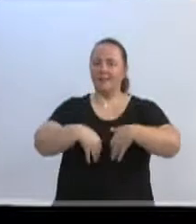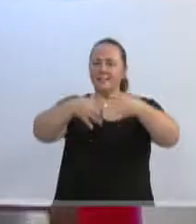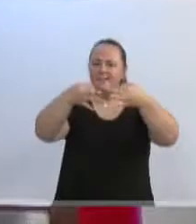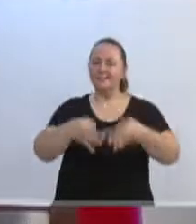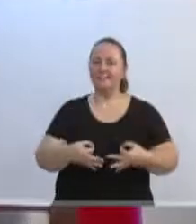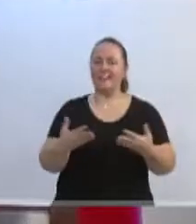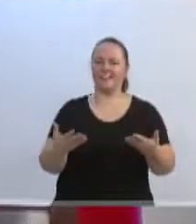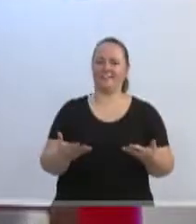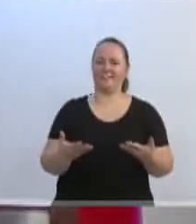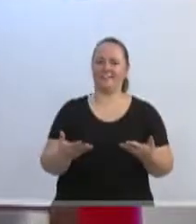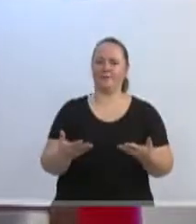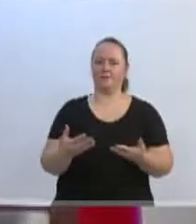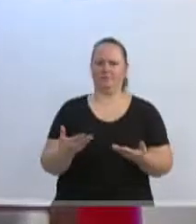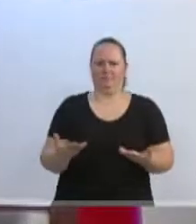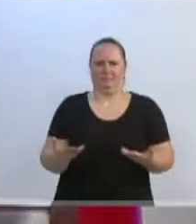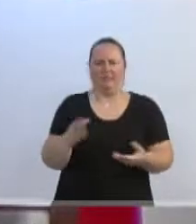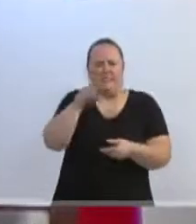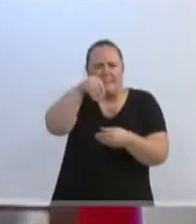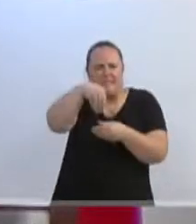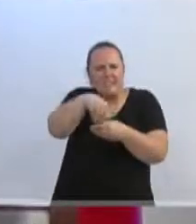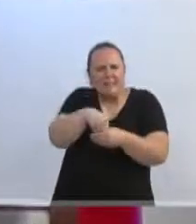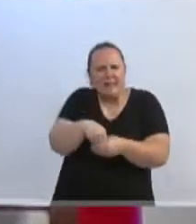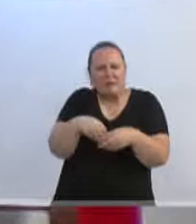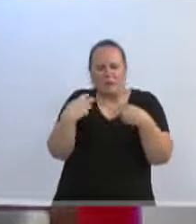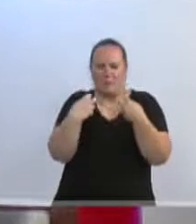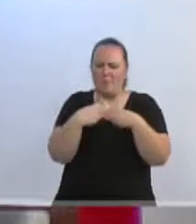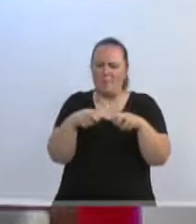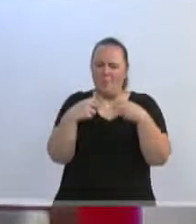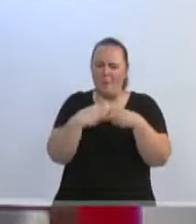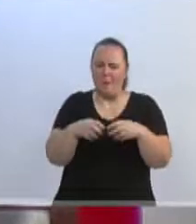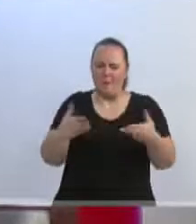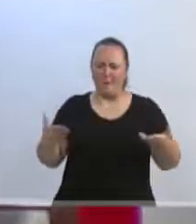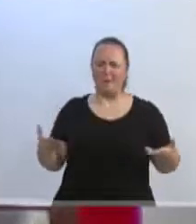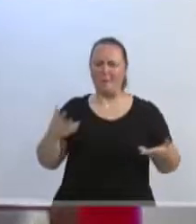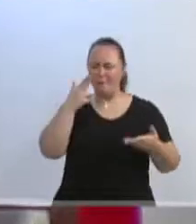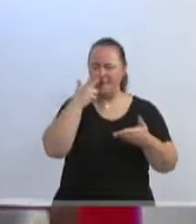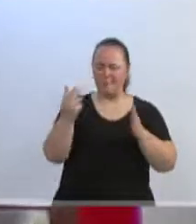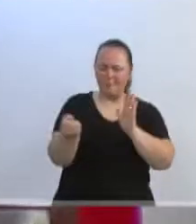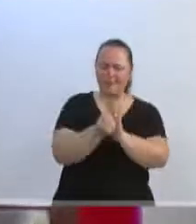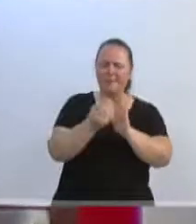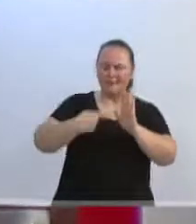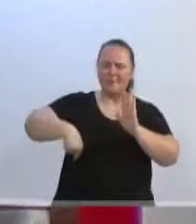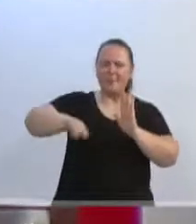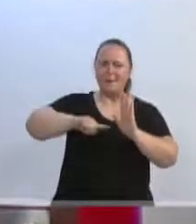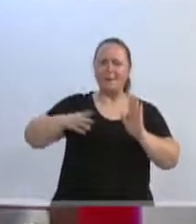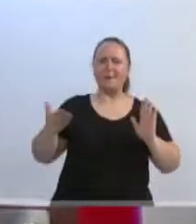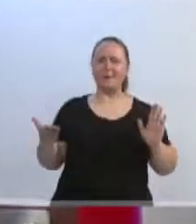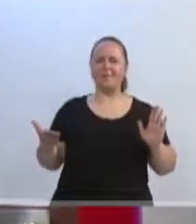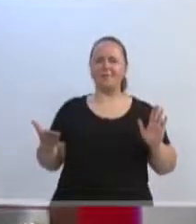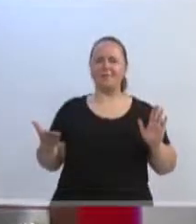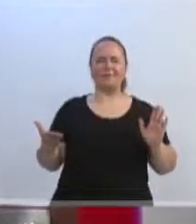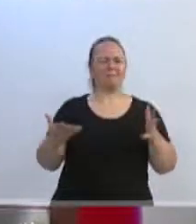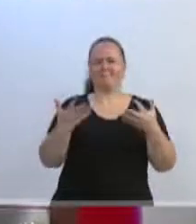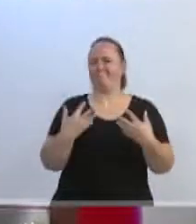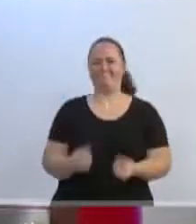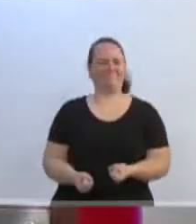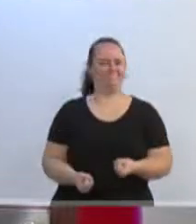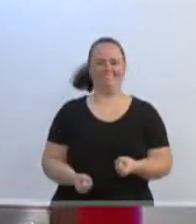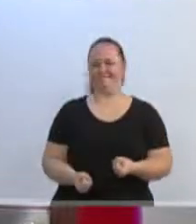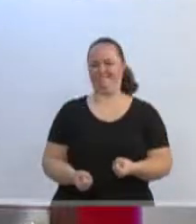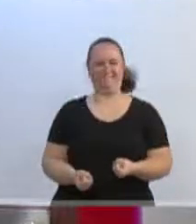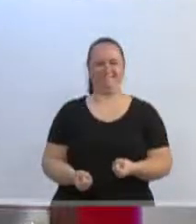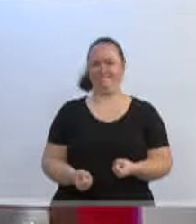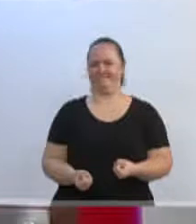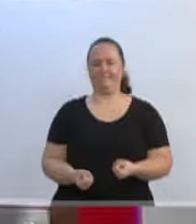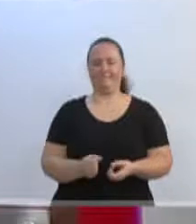poxa, nós termos o vandalismo dentro dos nossos, né, do nosso próprio meio de locomoção, isso é inadmissível. Em cima